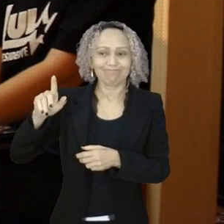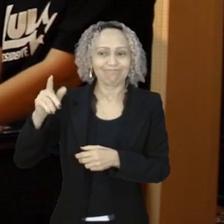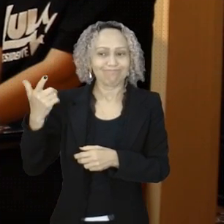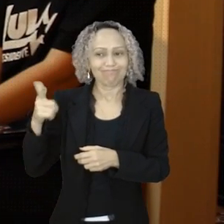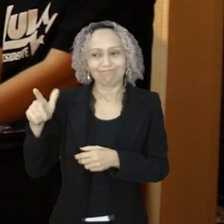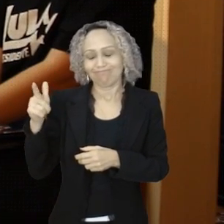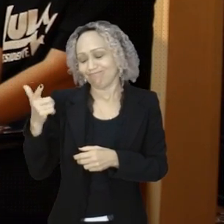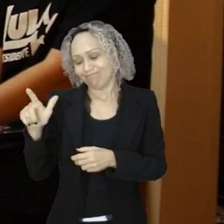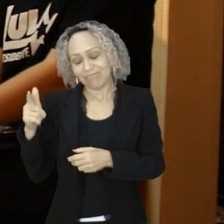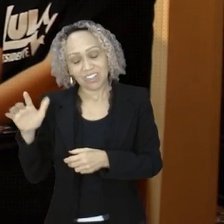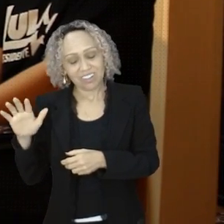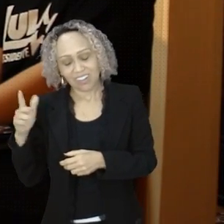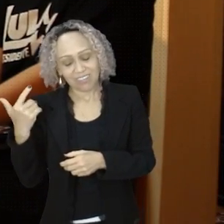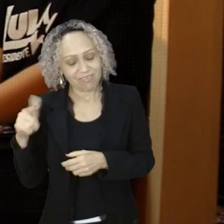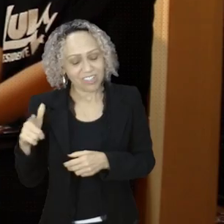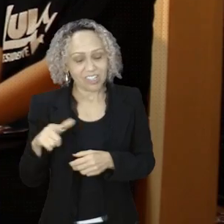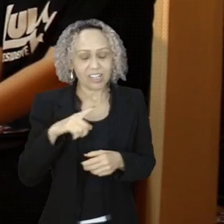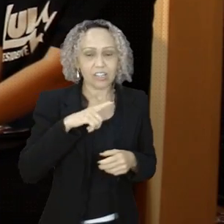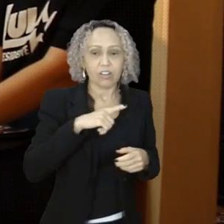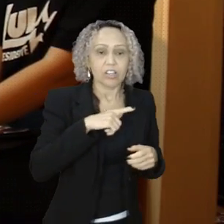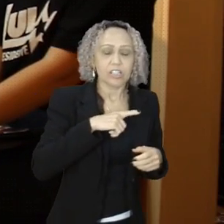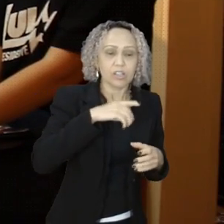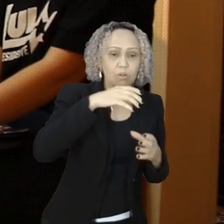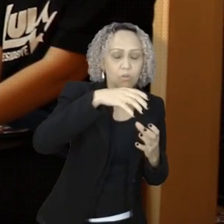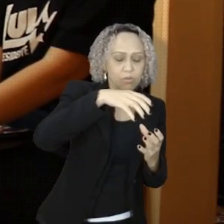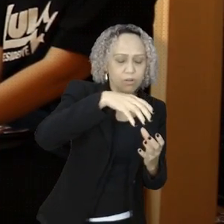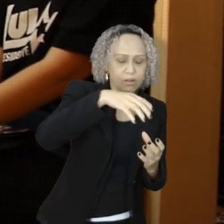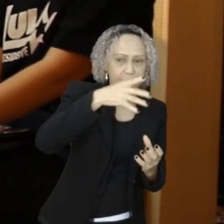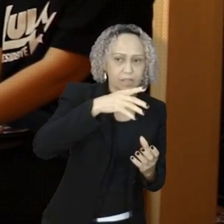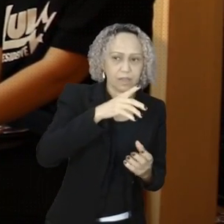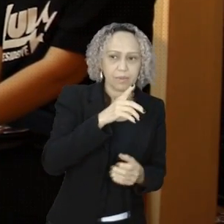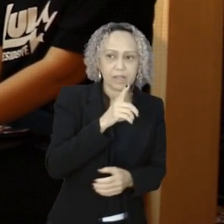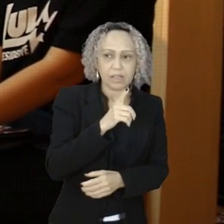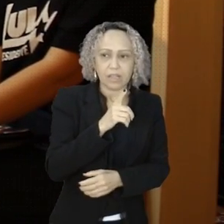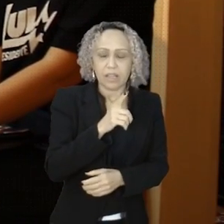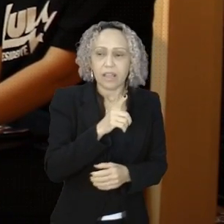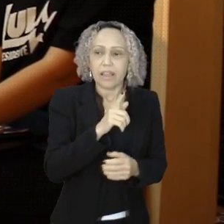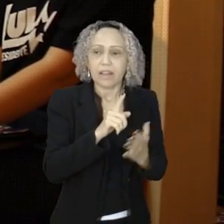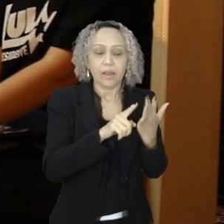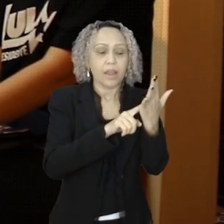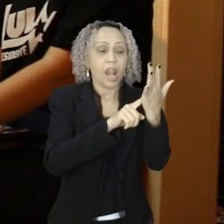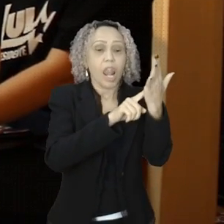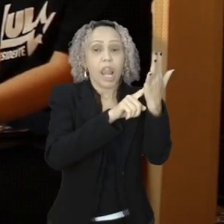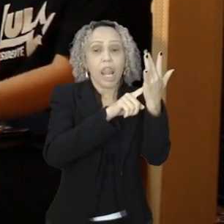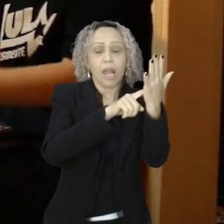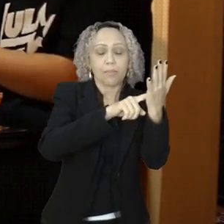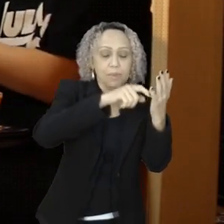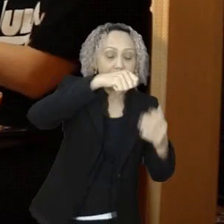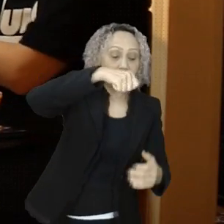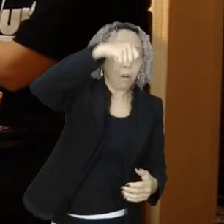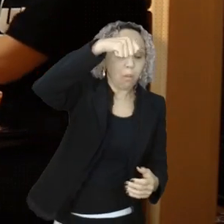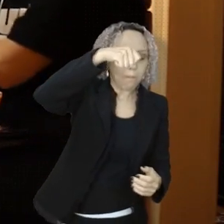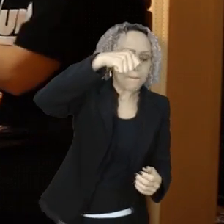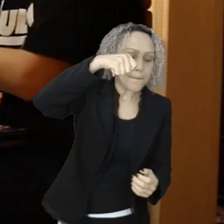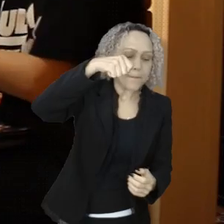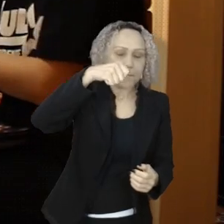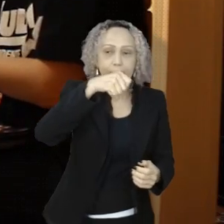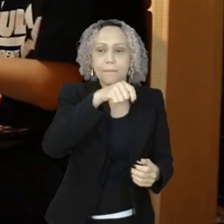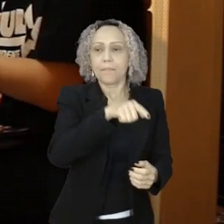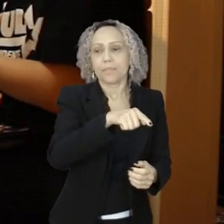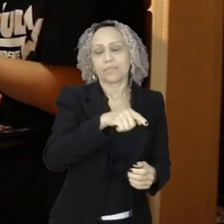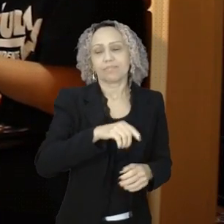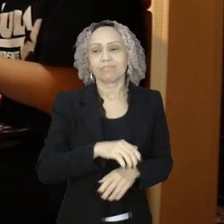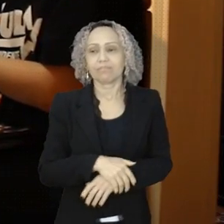Então, essas coisas foram sendo, né, introjetando na gente uma ideia, né? Bom, né? Sim, é. Né? Ser pobre